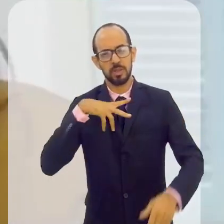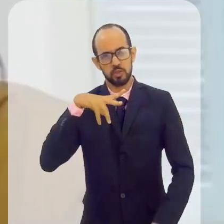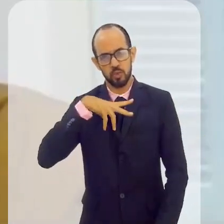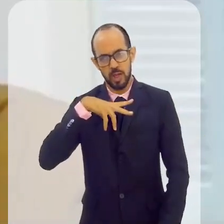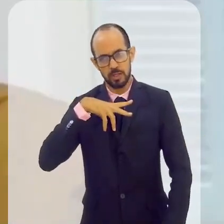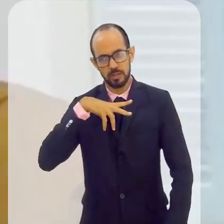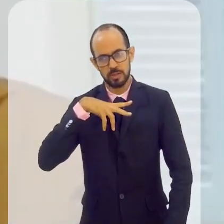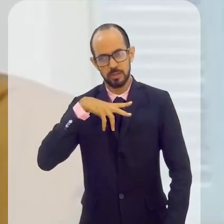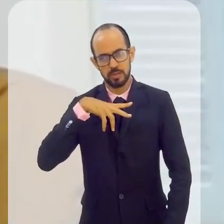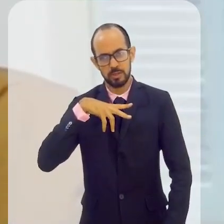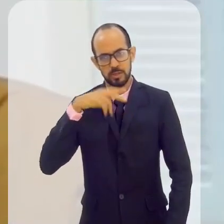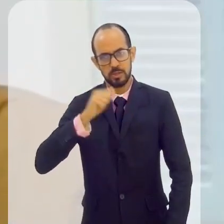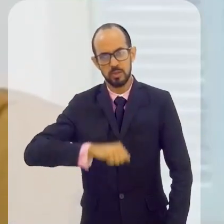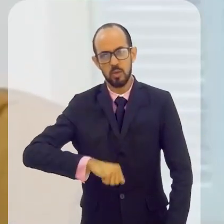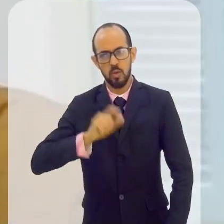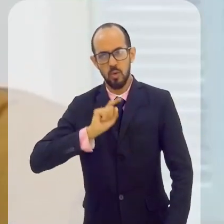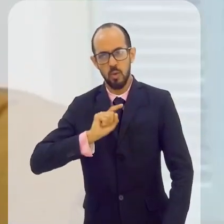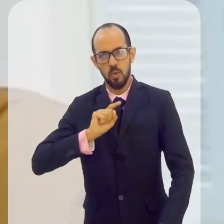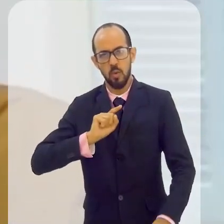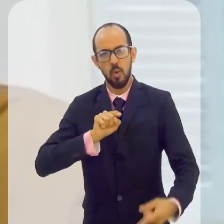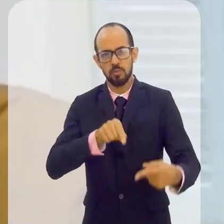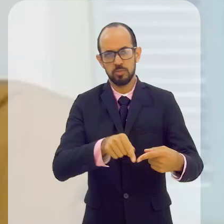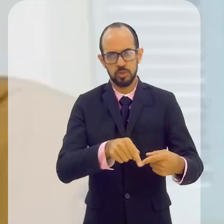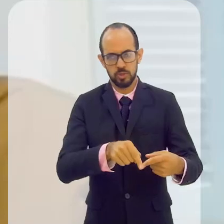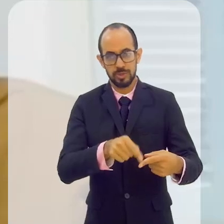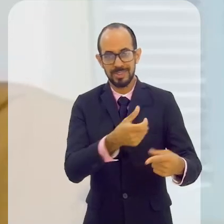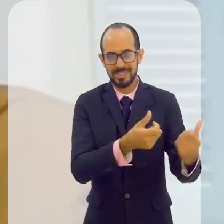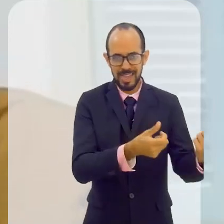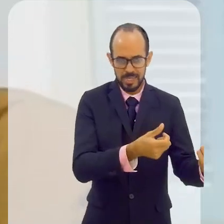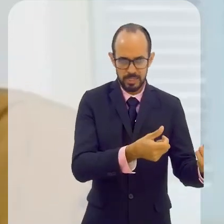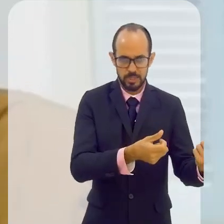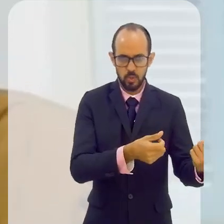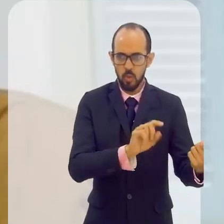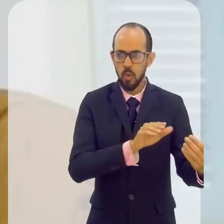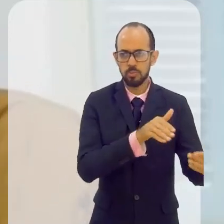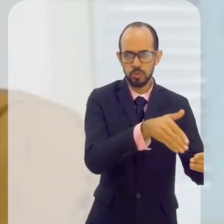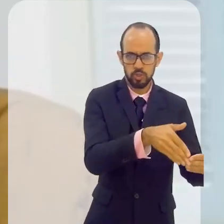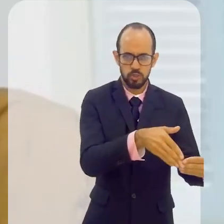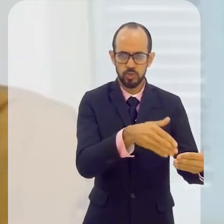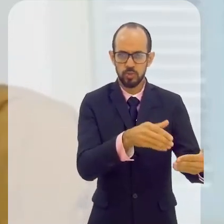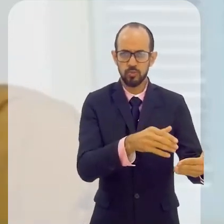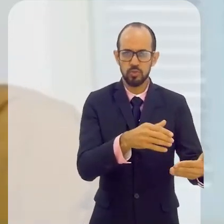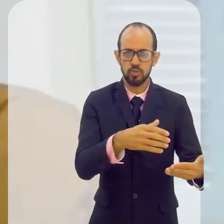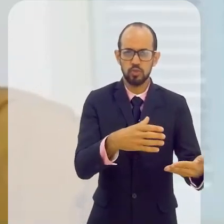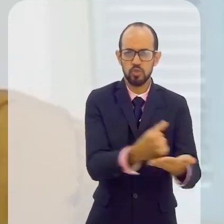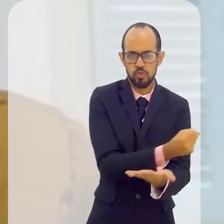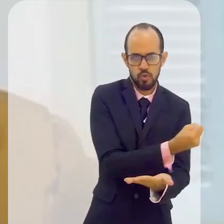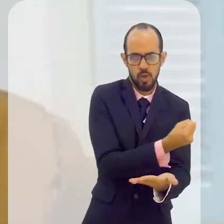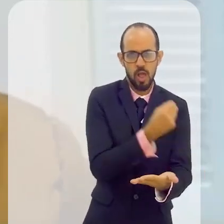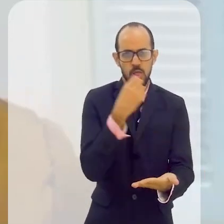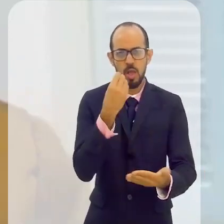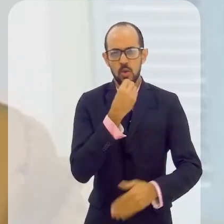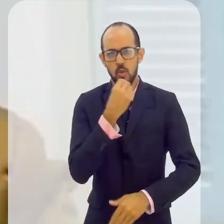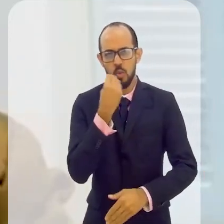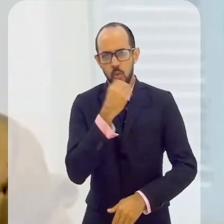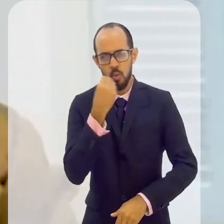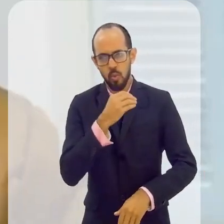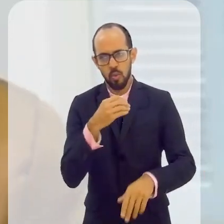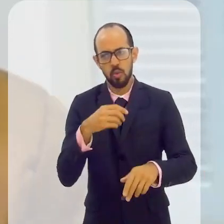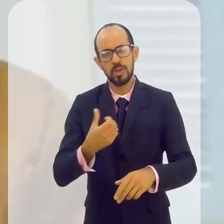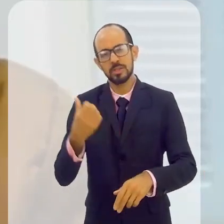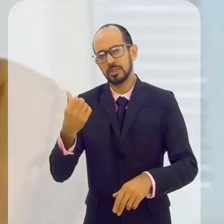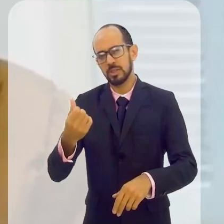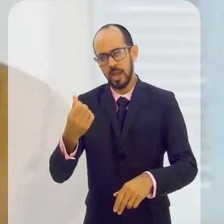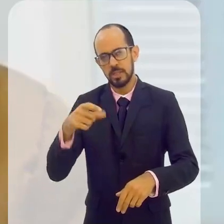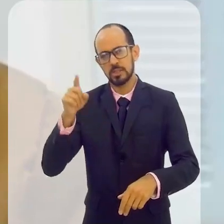né? Sejam instituições com fins lucrativos, sejam instituições como a nossa, que é mantida por uma fundação, né? A Fundação